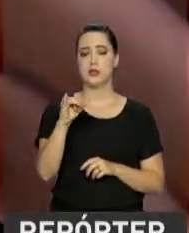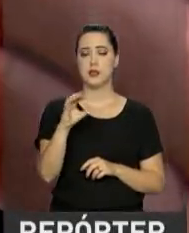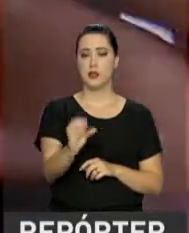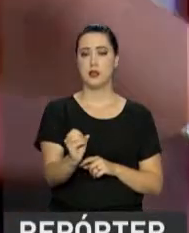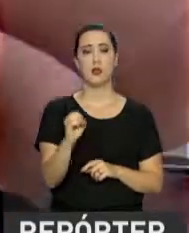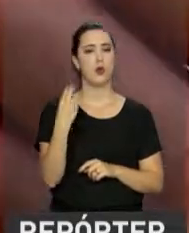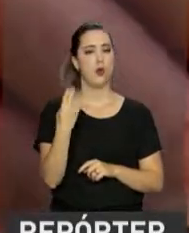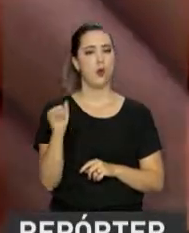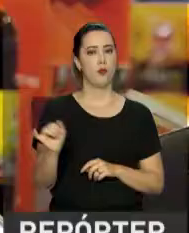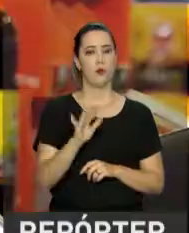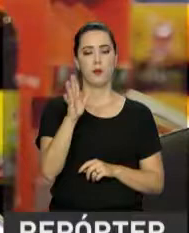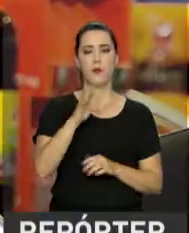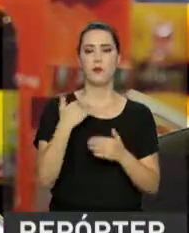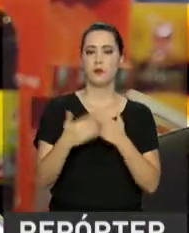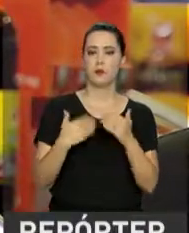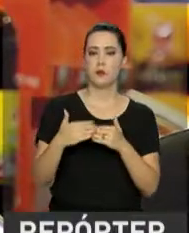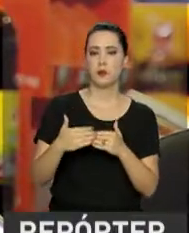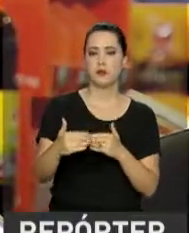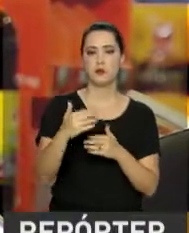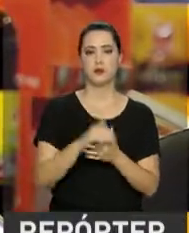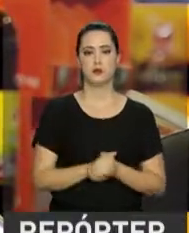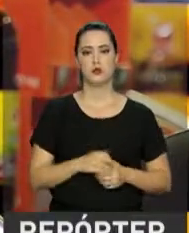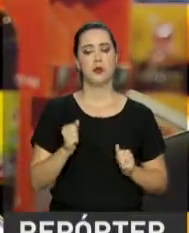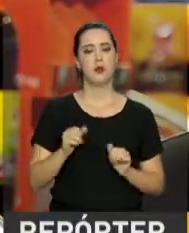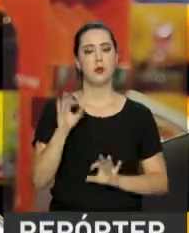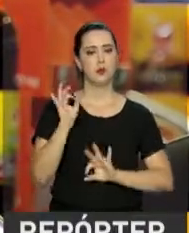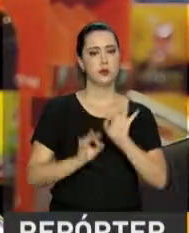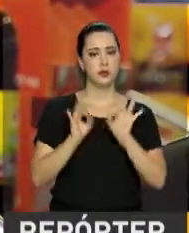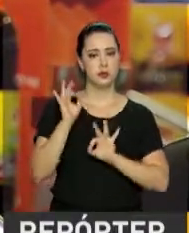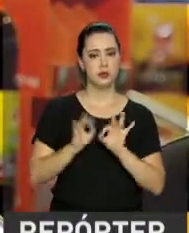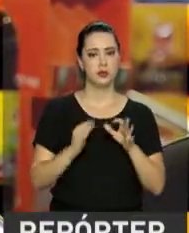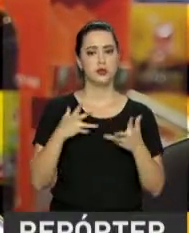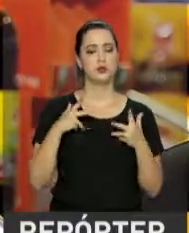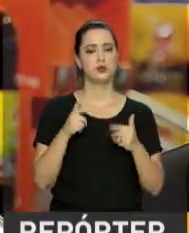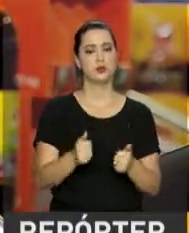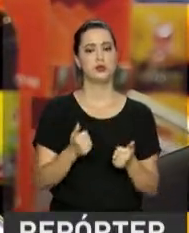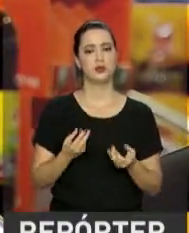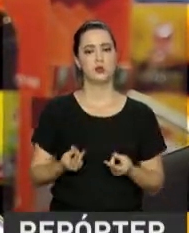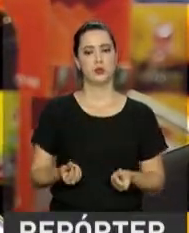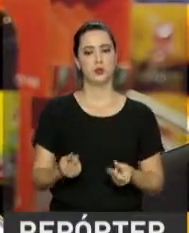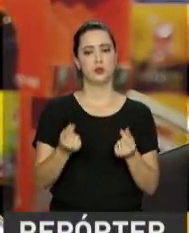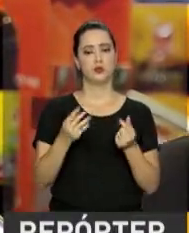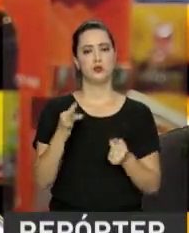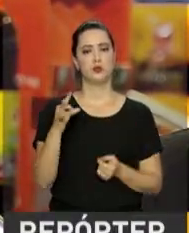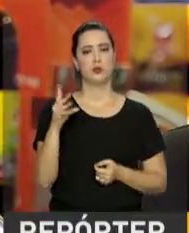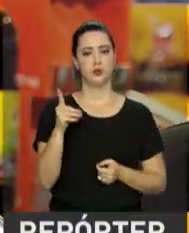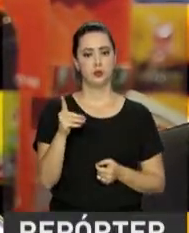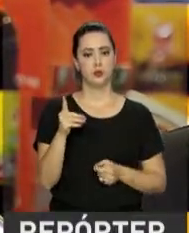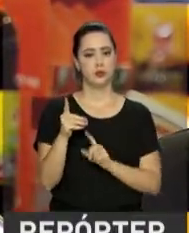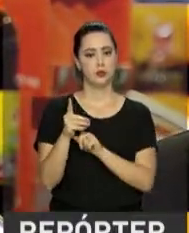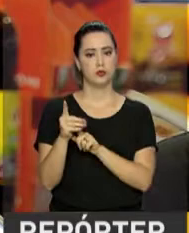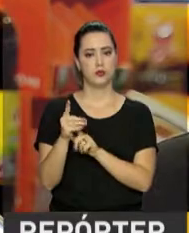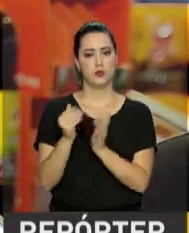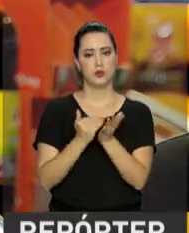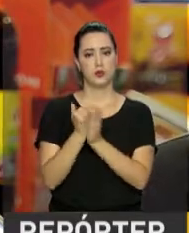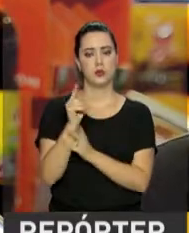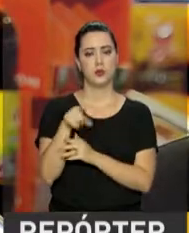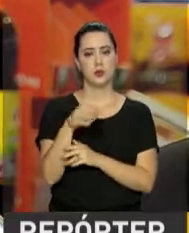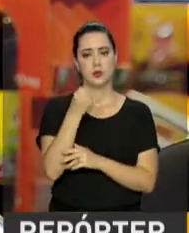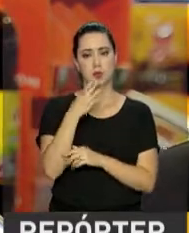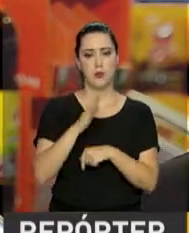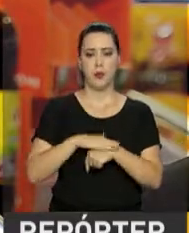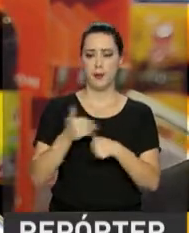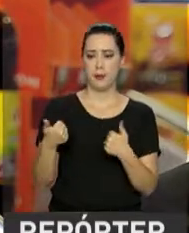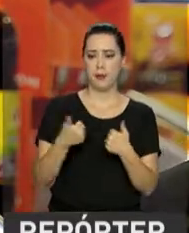curtos ou mais longos você pode planejar completamente investir no tesouro então e tem investimentos de us inês interessante para